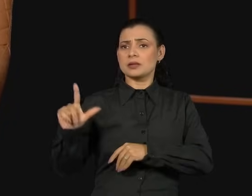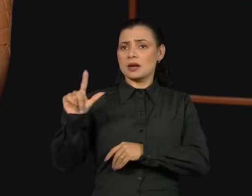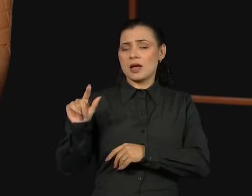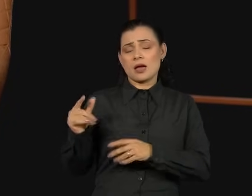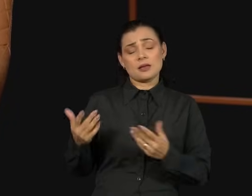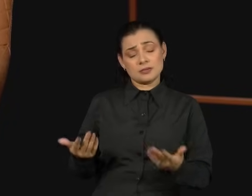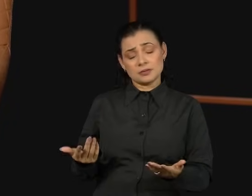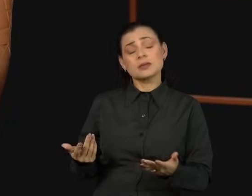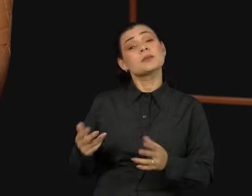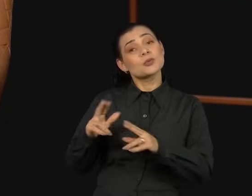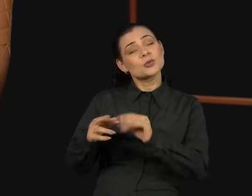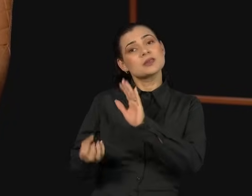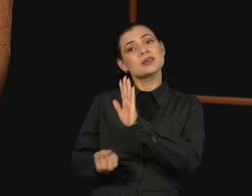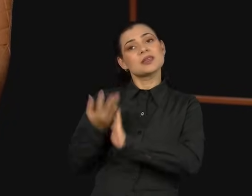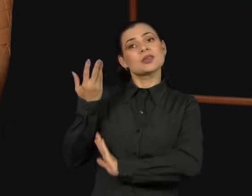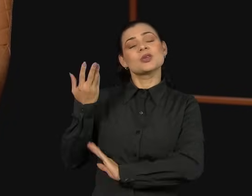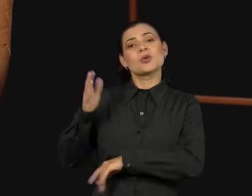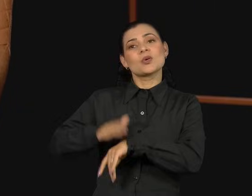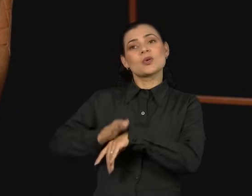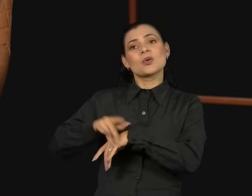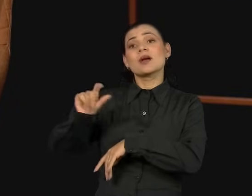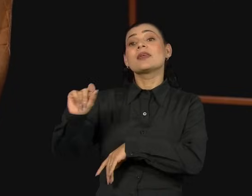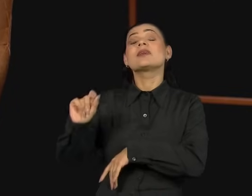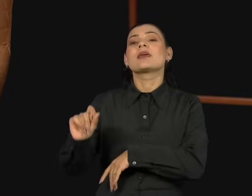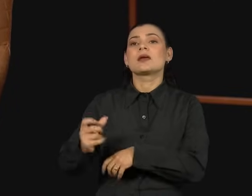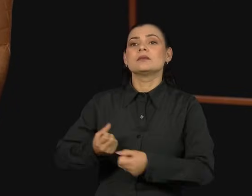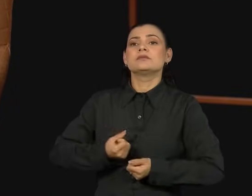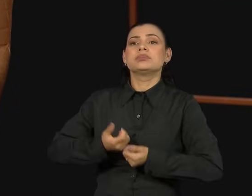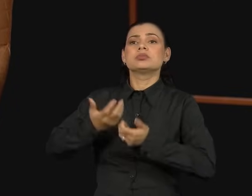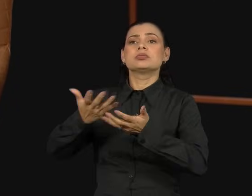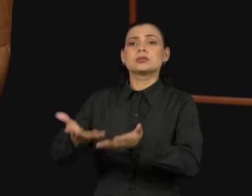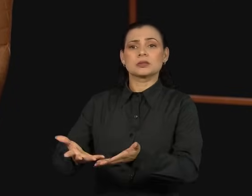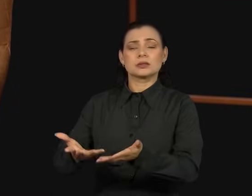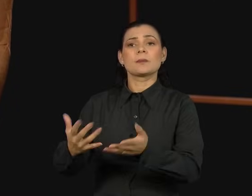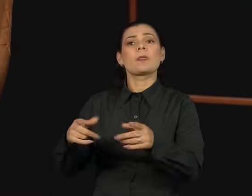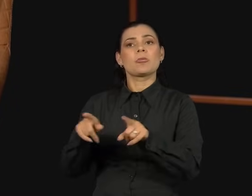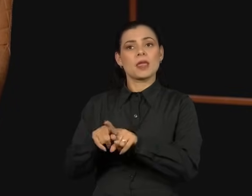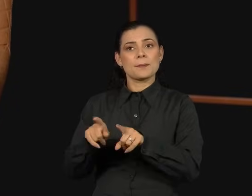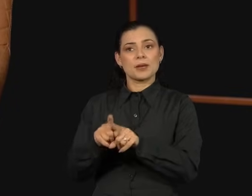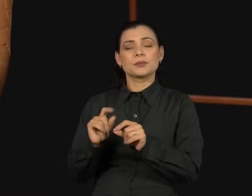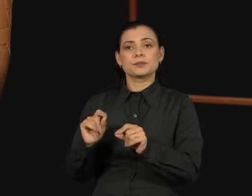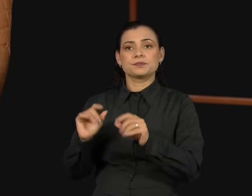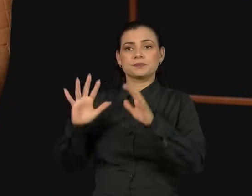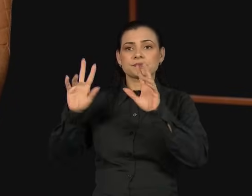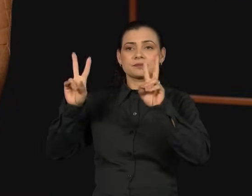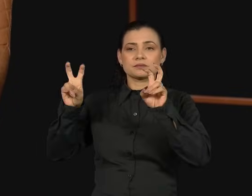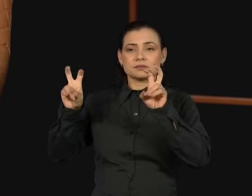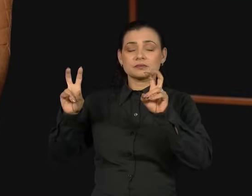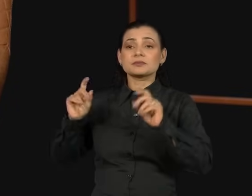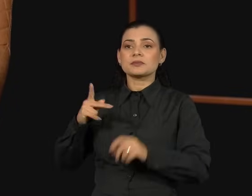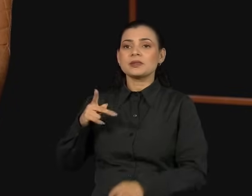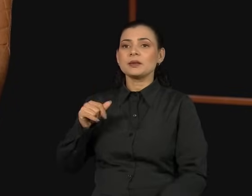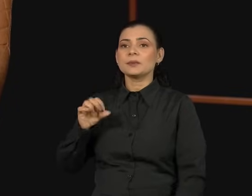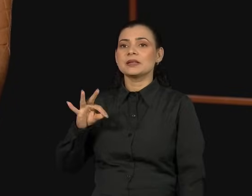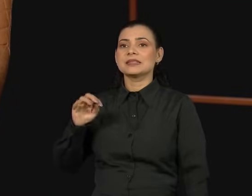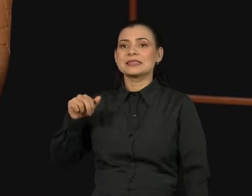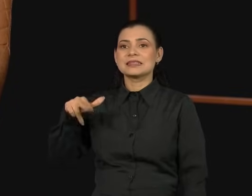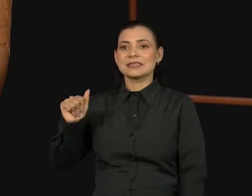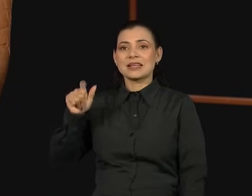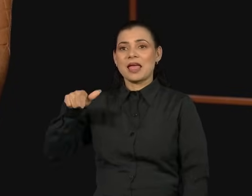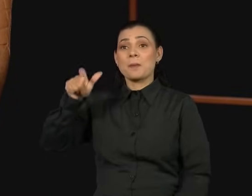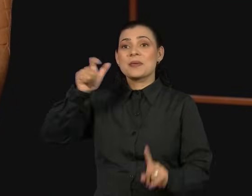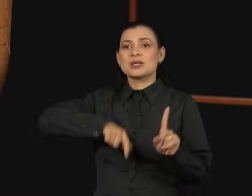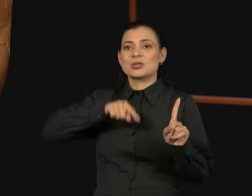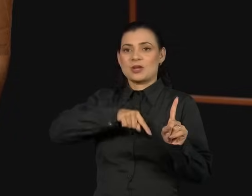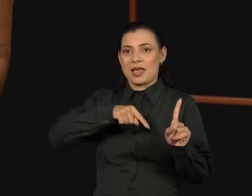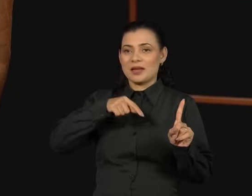né? E criou, na verdade, quem desatou o complexo de Pestana. Pestana é o personagem